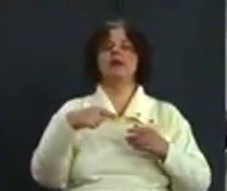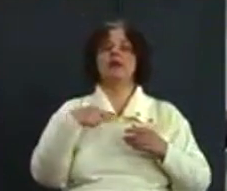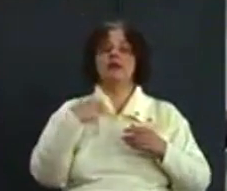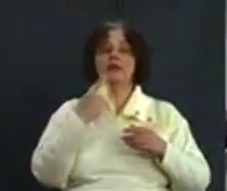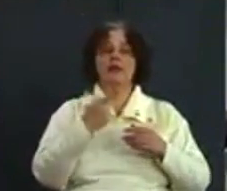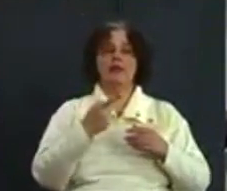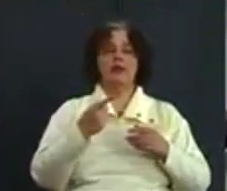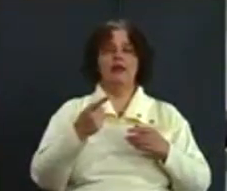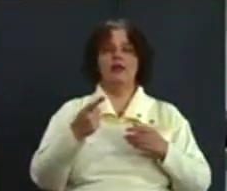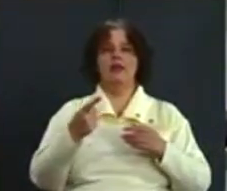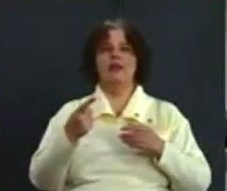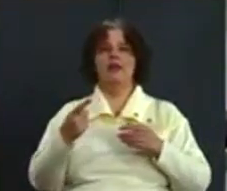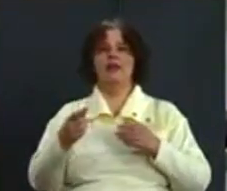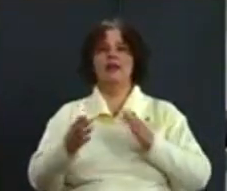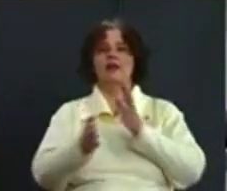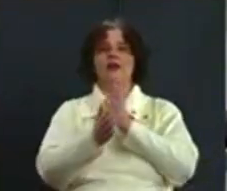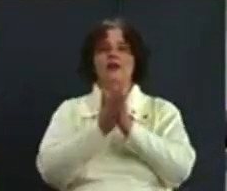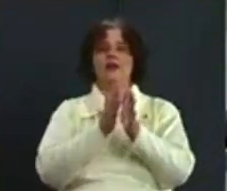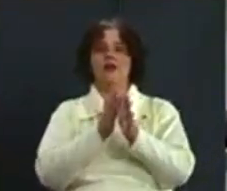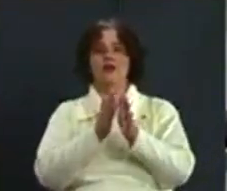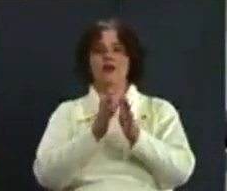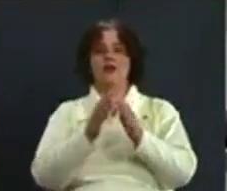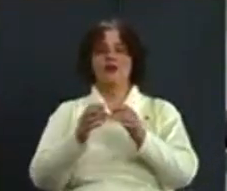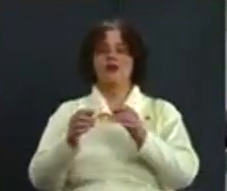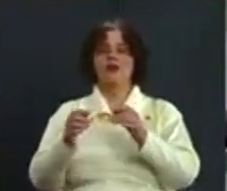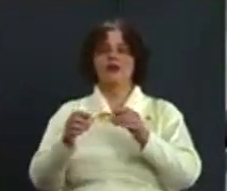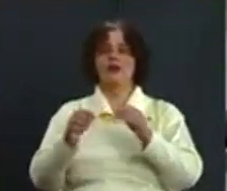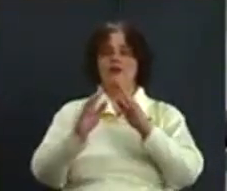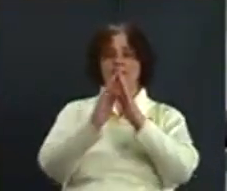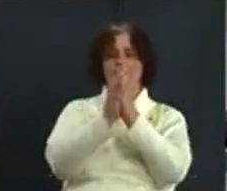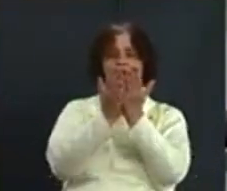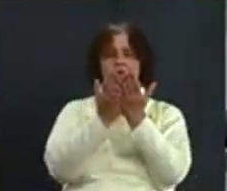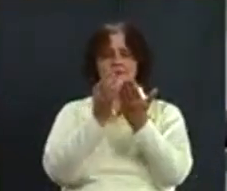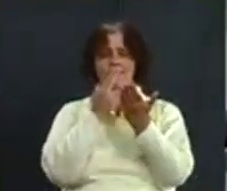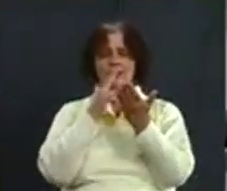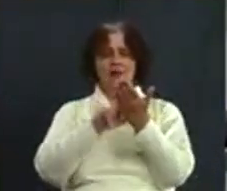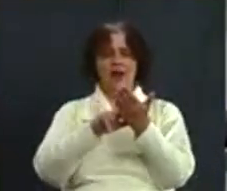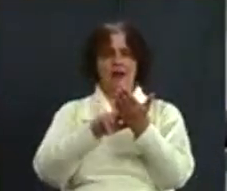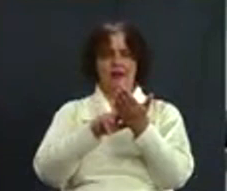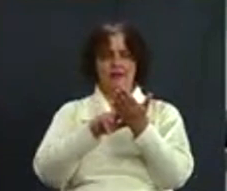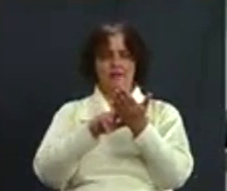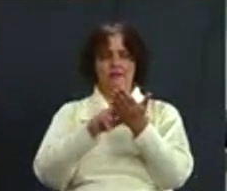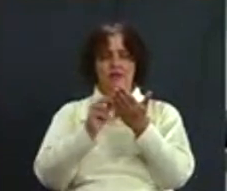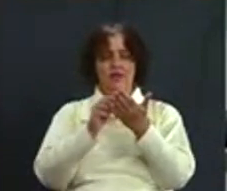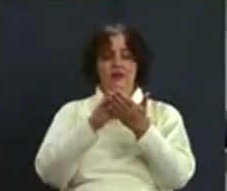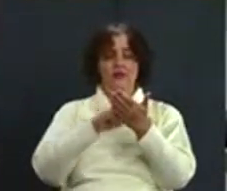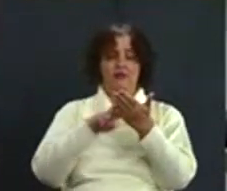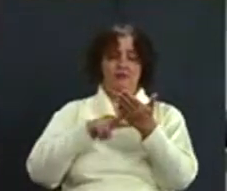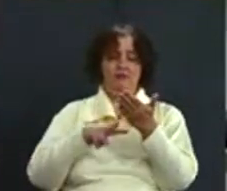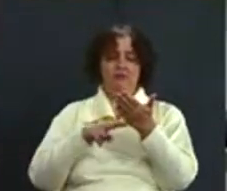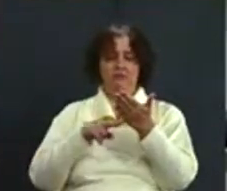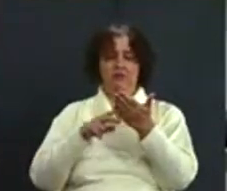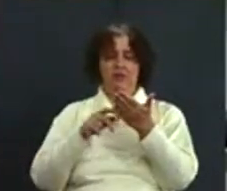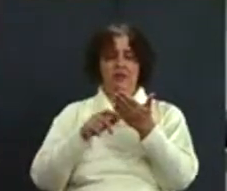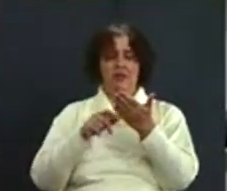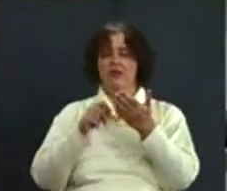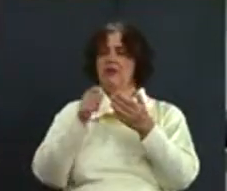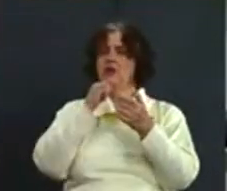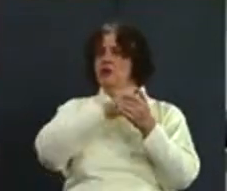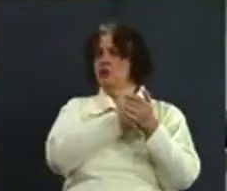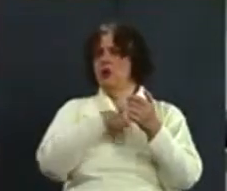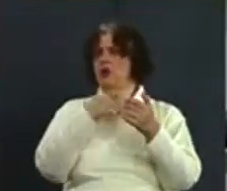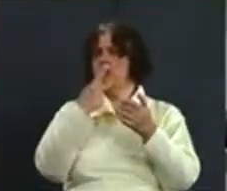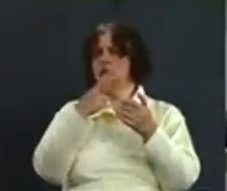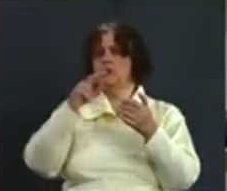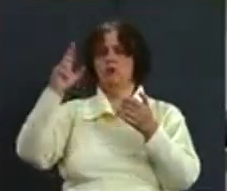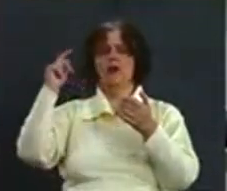estranhamente, porque tanto no seu evangelho quanto nas suas cartas, João não fala de si mesmo. Ele, quando se dirige à sua